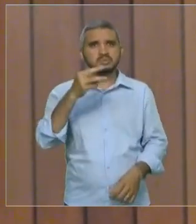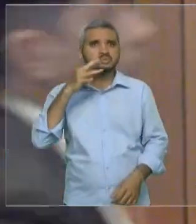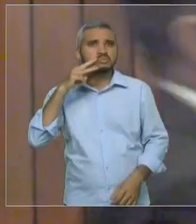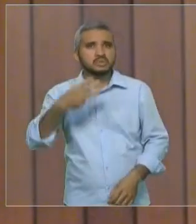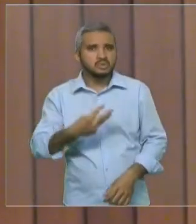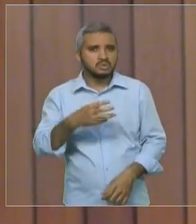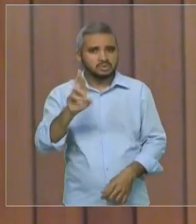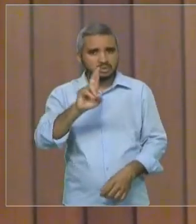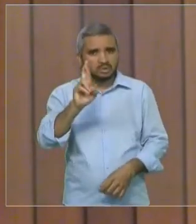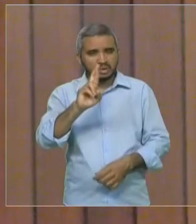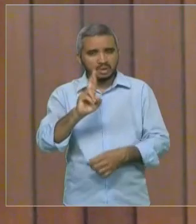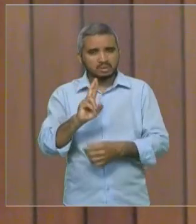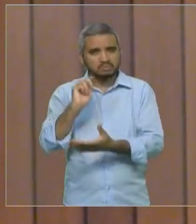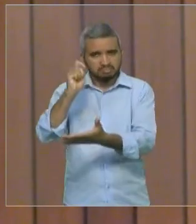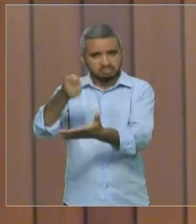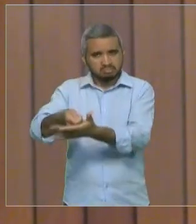reais.